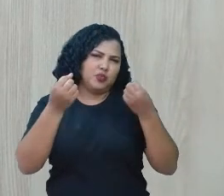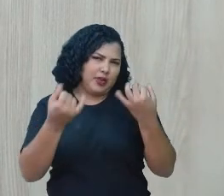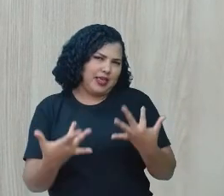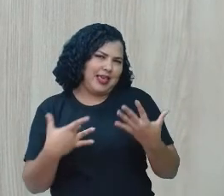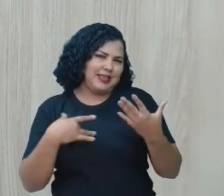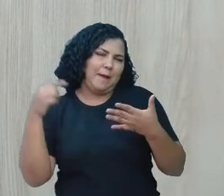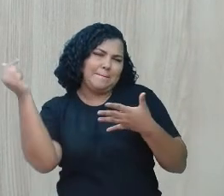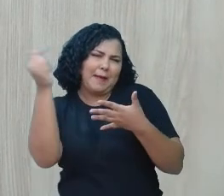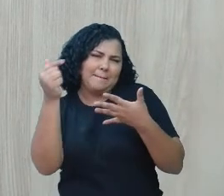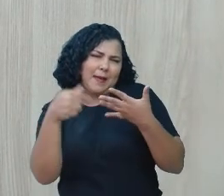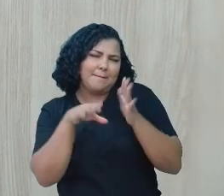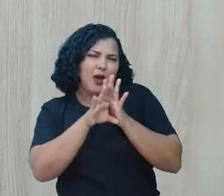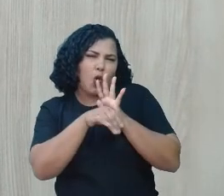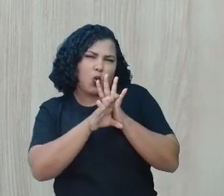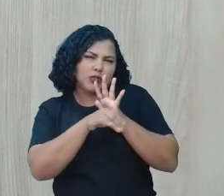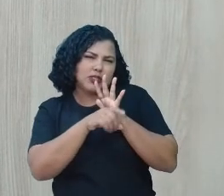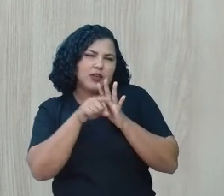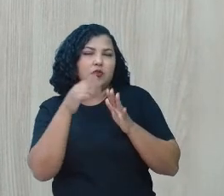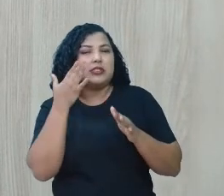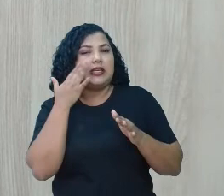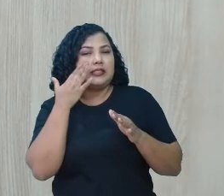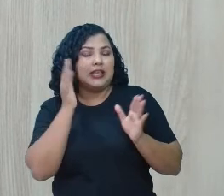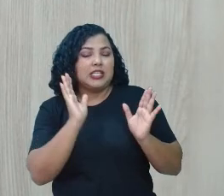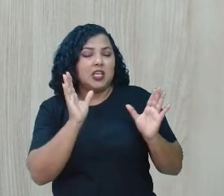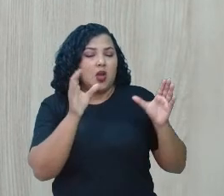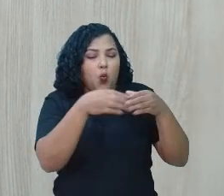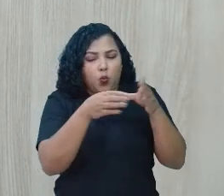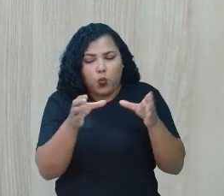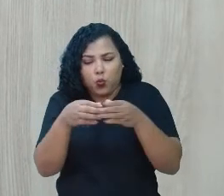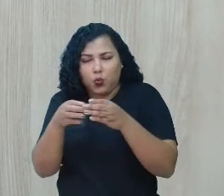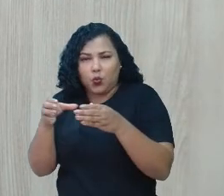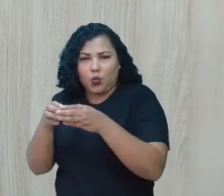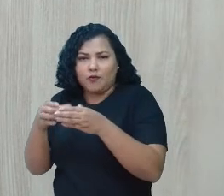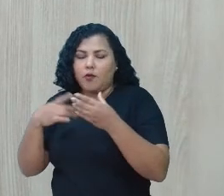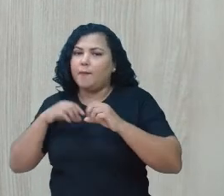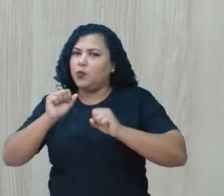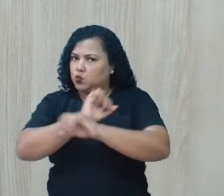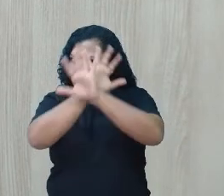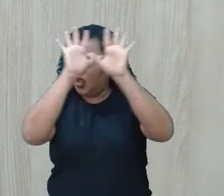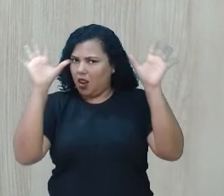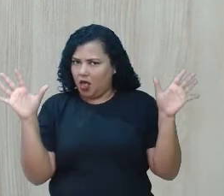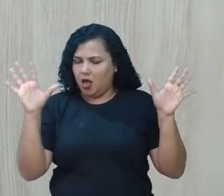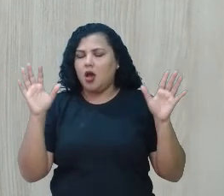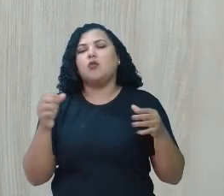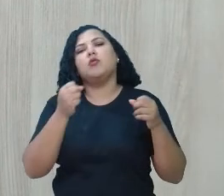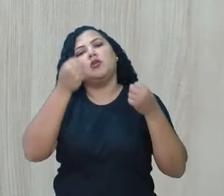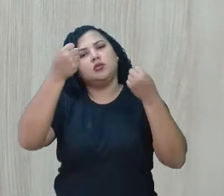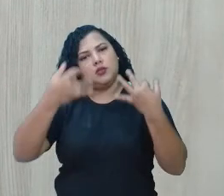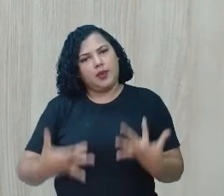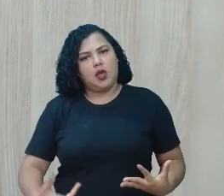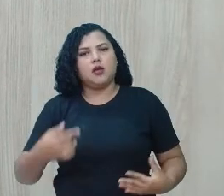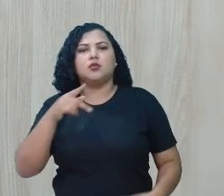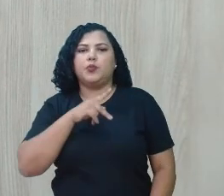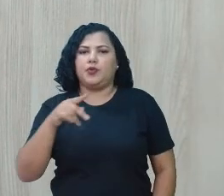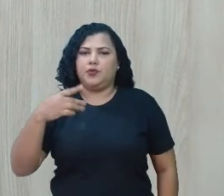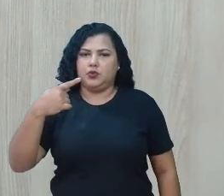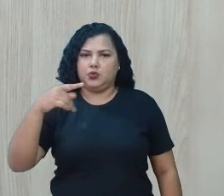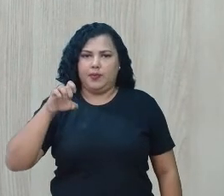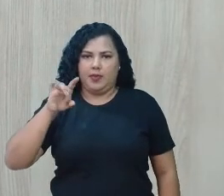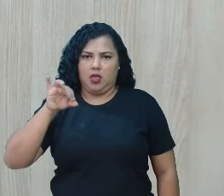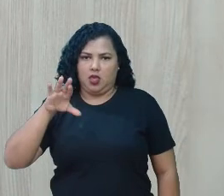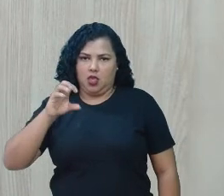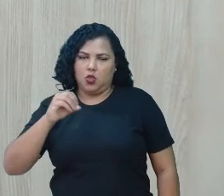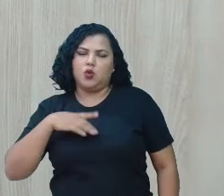são pequenos conceitos que você entende isoladamente. Eu acho que foi muito claro aí a explicação do professor Pedro, né? Ou seja, ele pegou